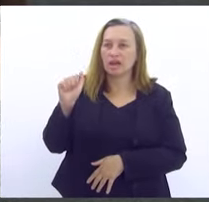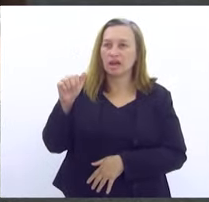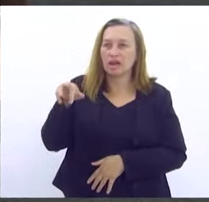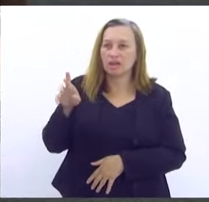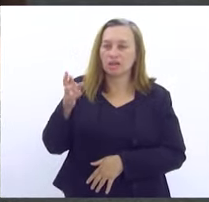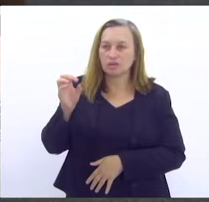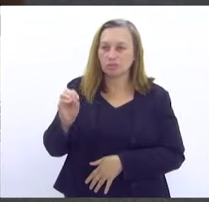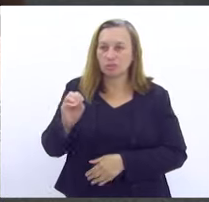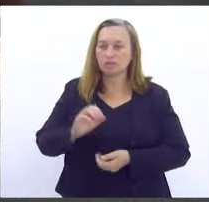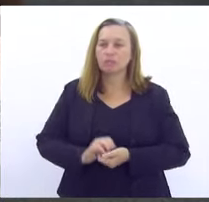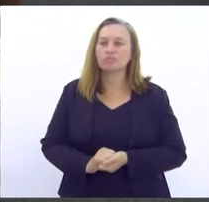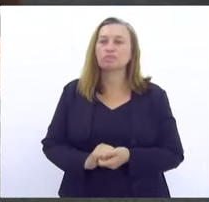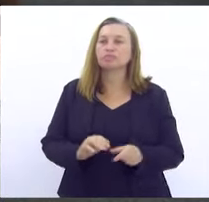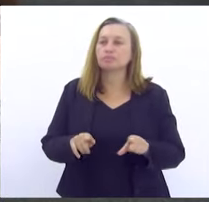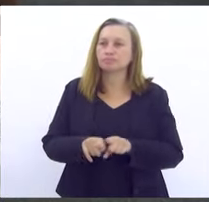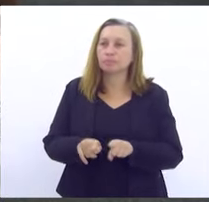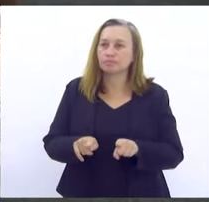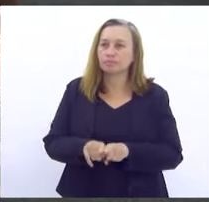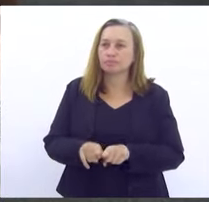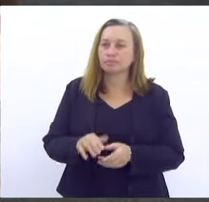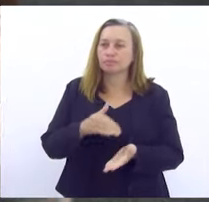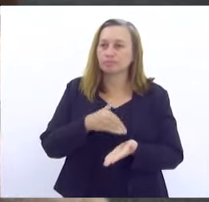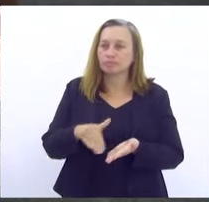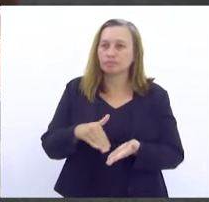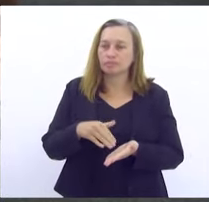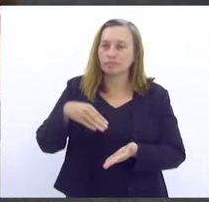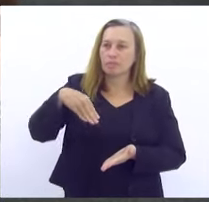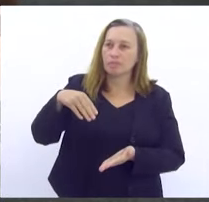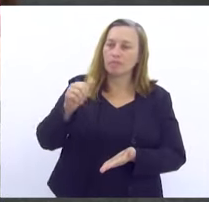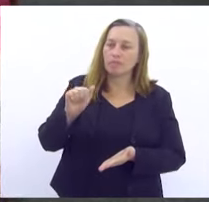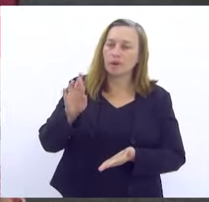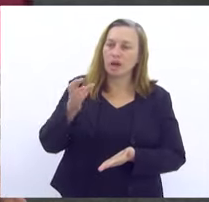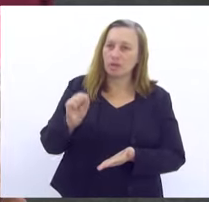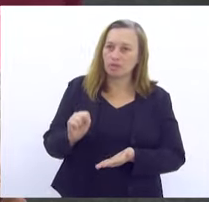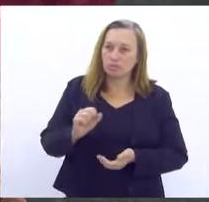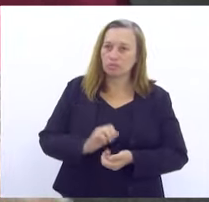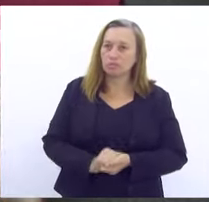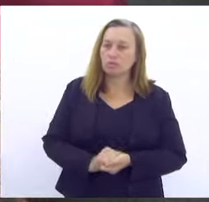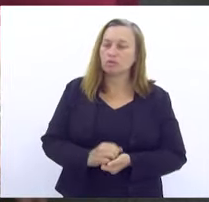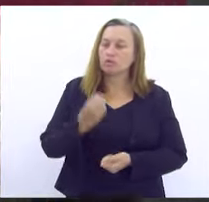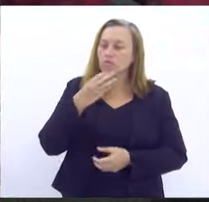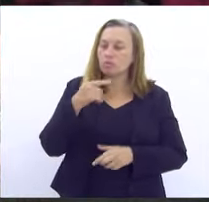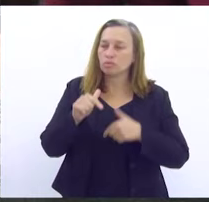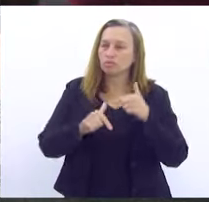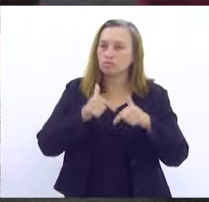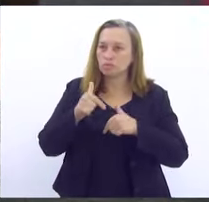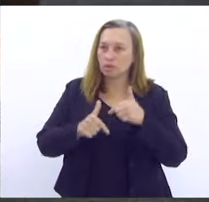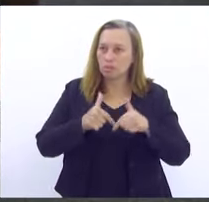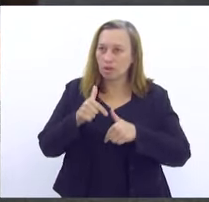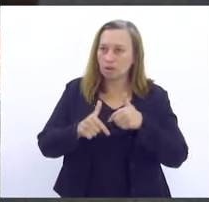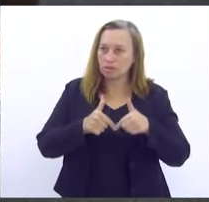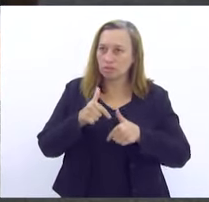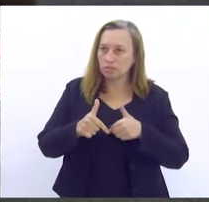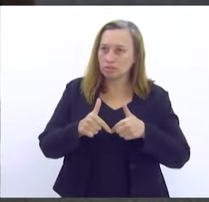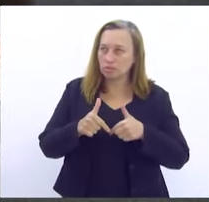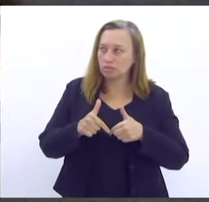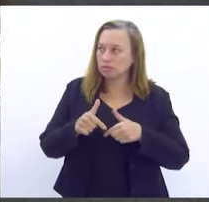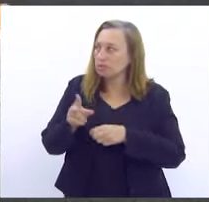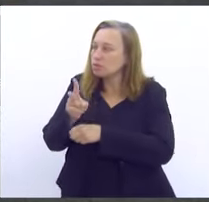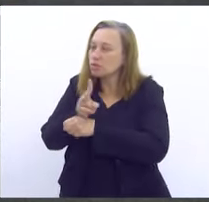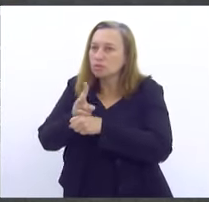Homicídios, e também do secretário Marcos Almin. Tem feito um trabalho exemplar na